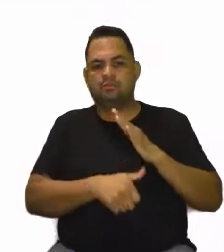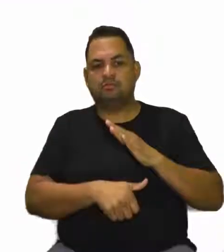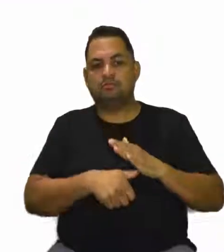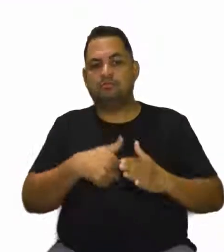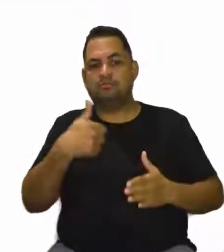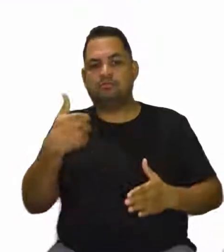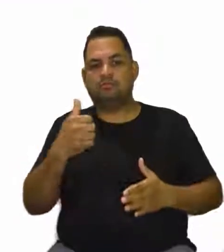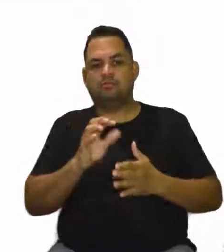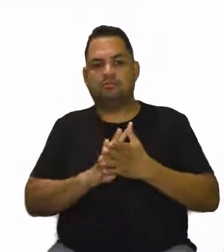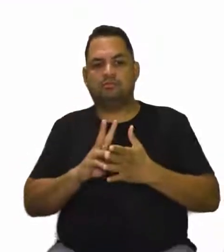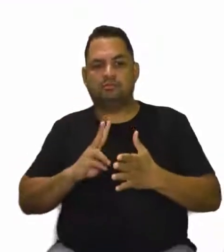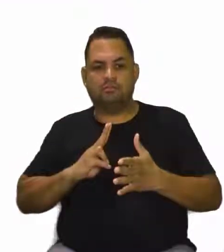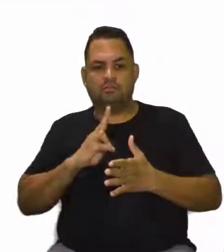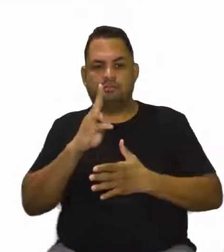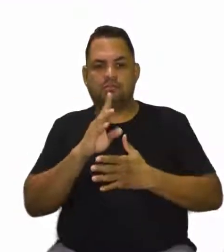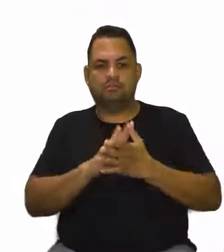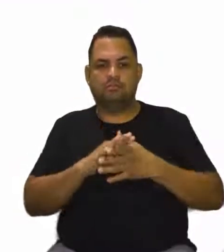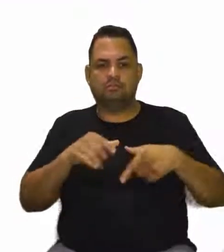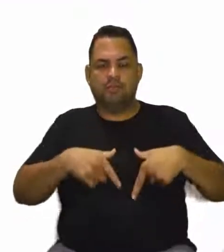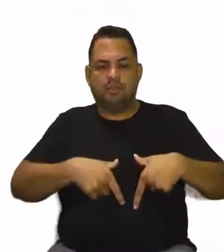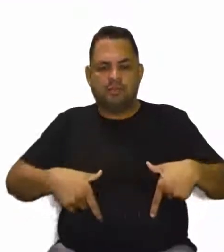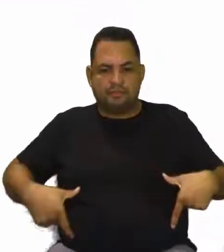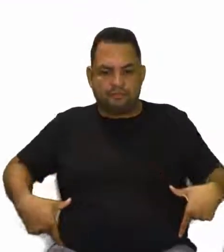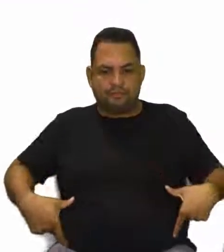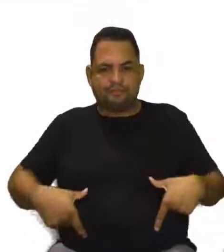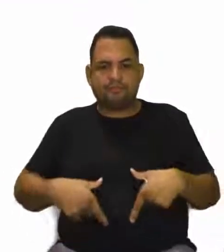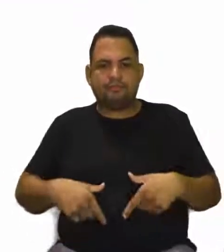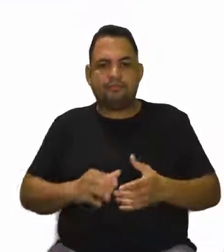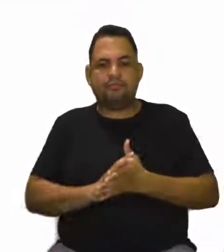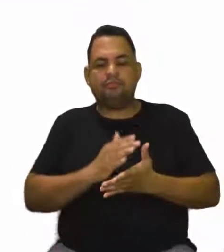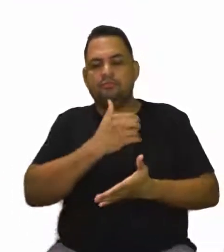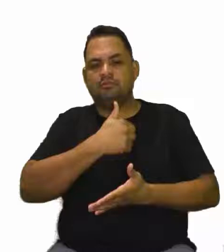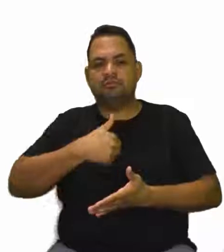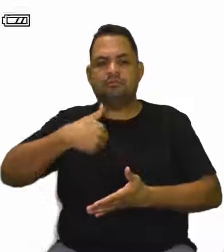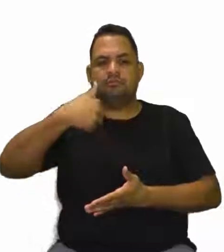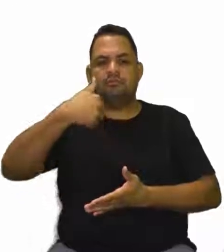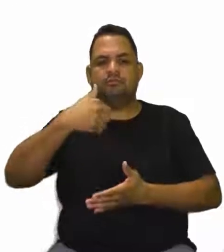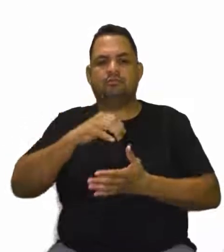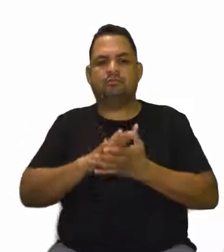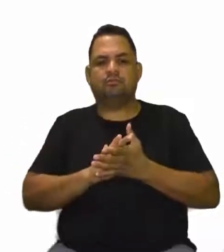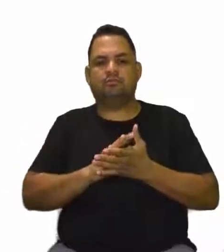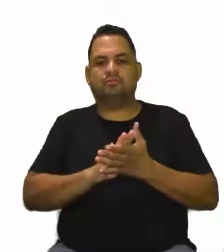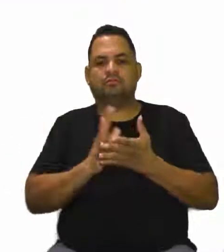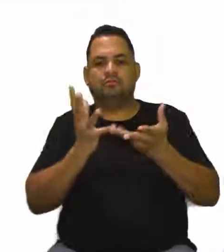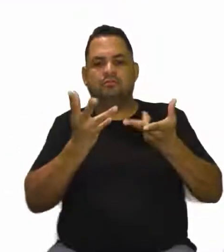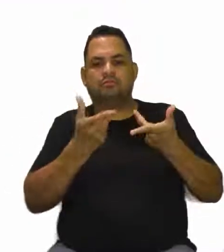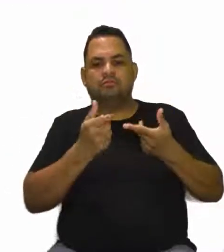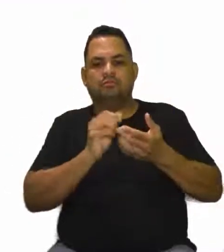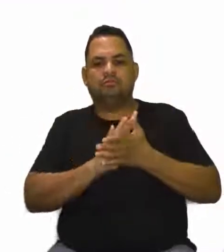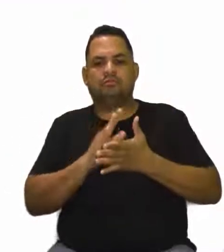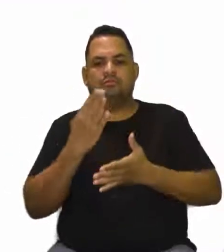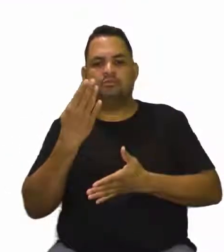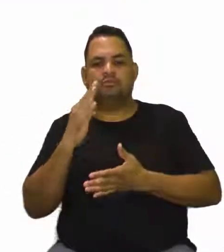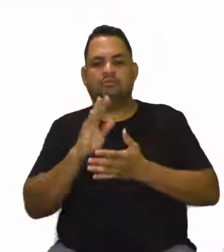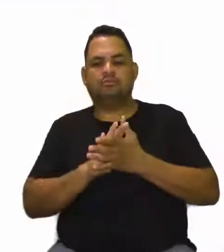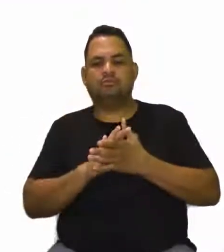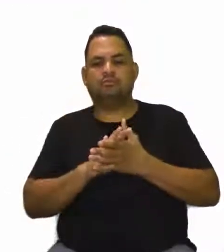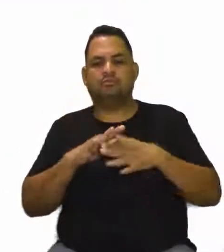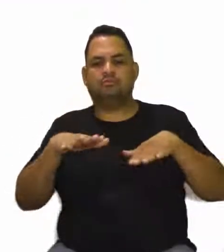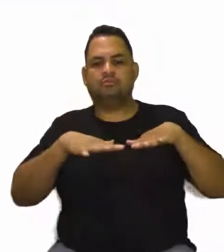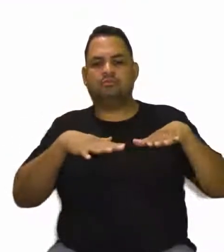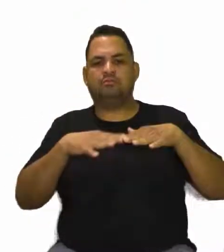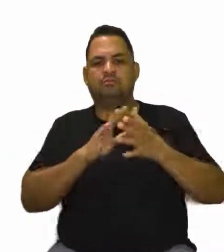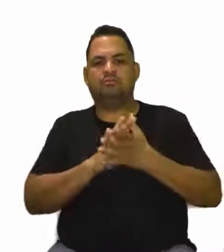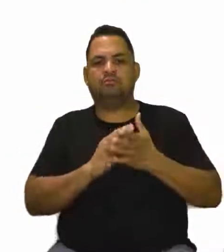passo, fortalece a região do core e aí você aprimora essas habilidades biomotoras. E aqui eu trouxe